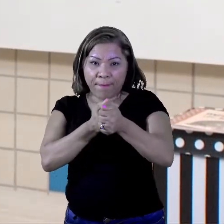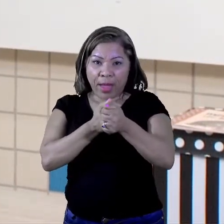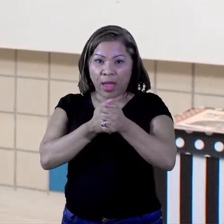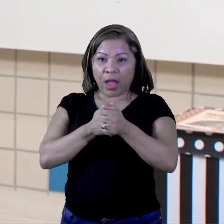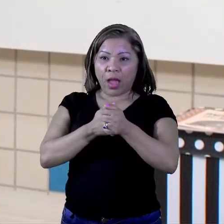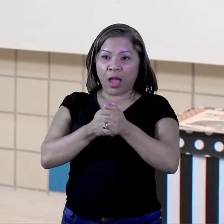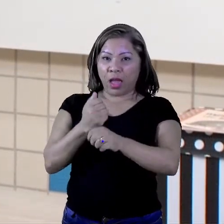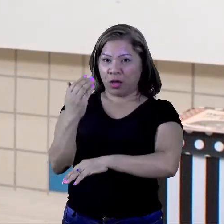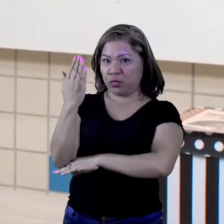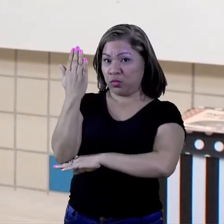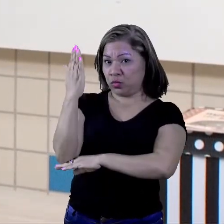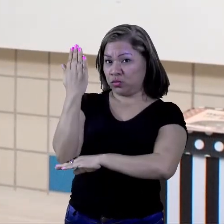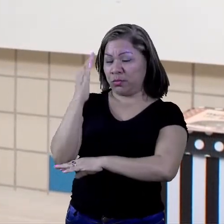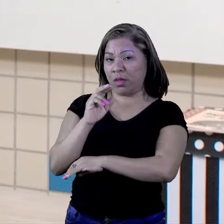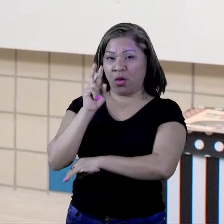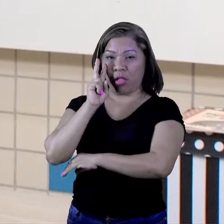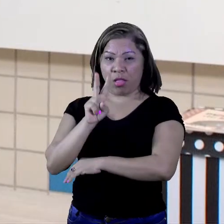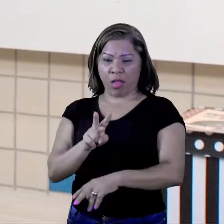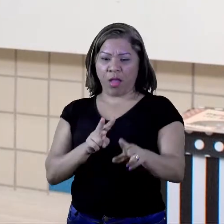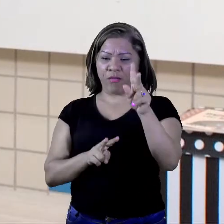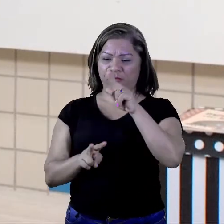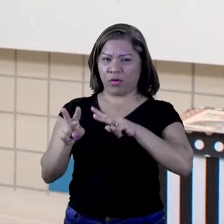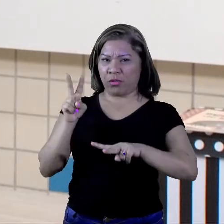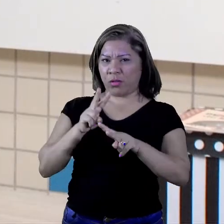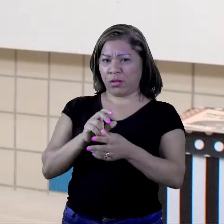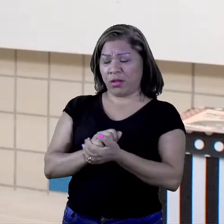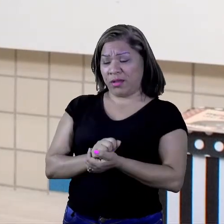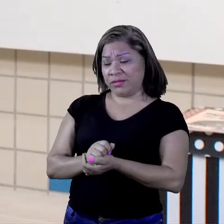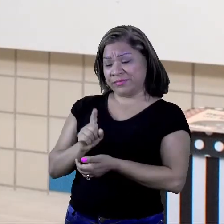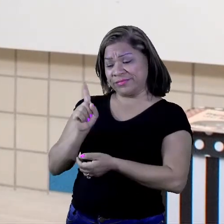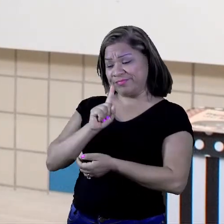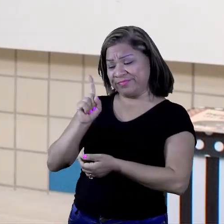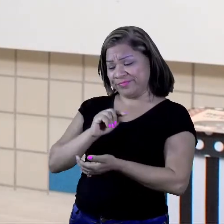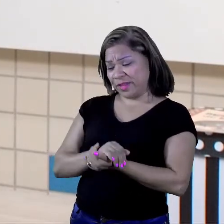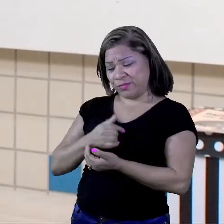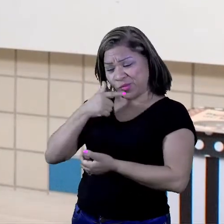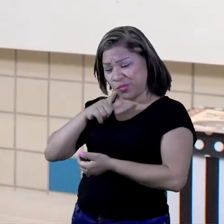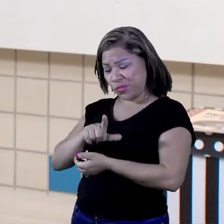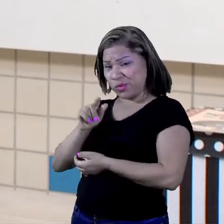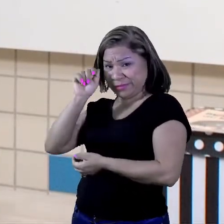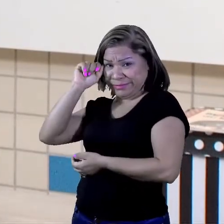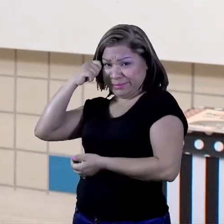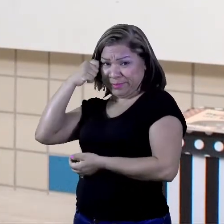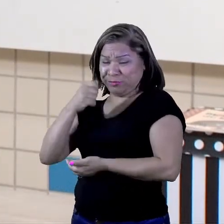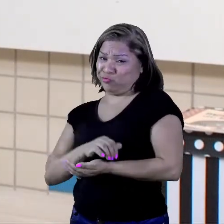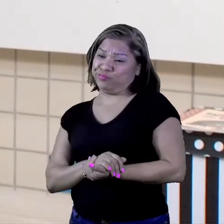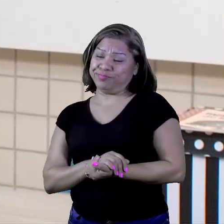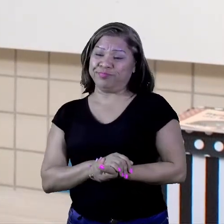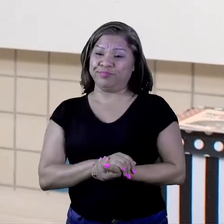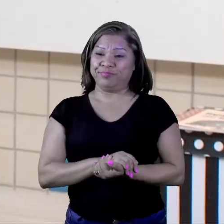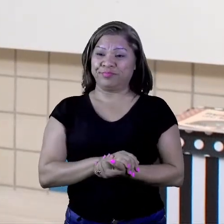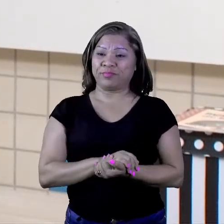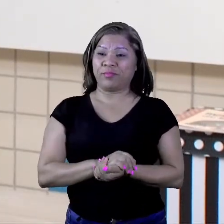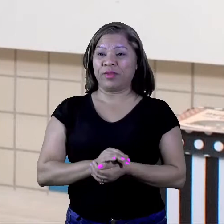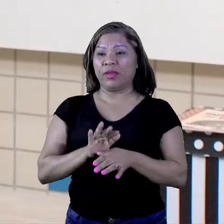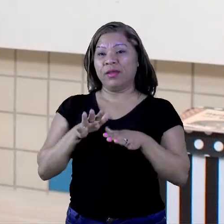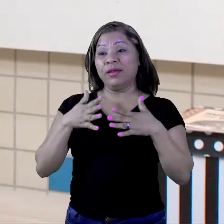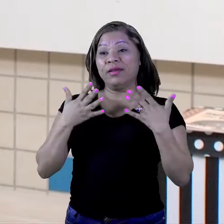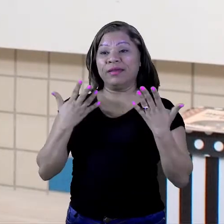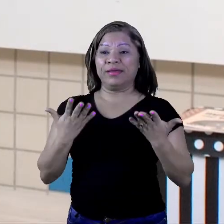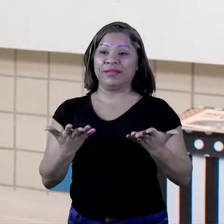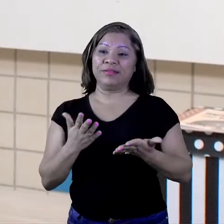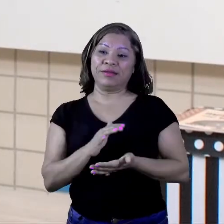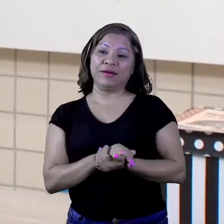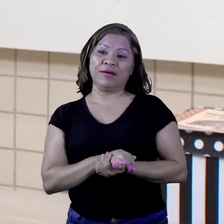olhava. Não estou ficando pretinho. Então, vamos ver o que diz o